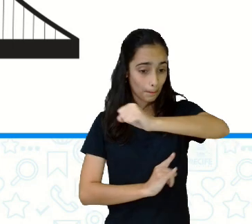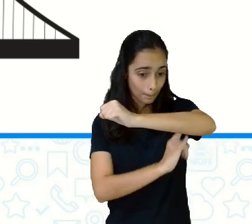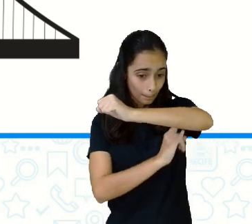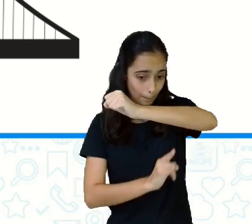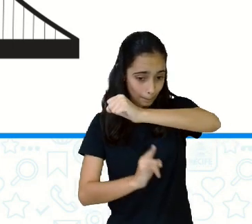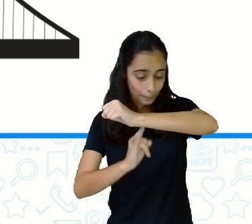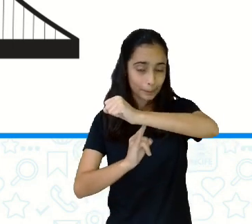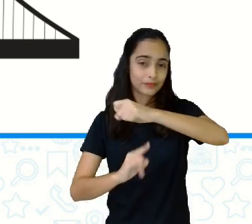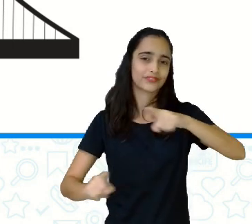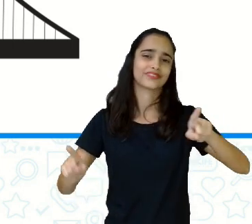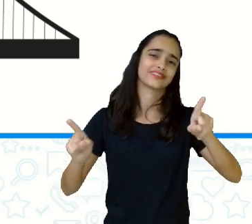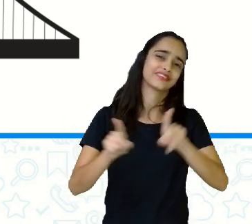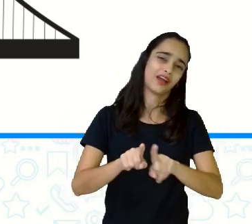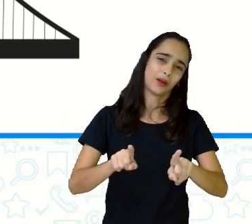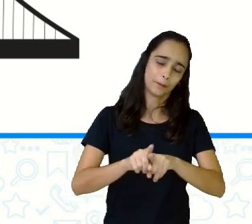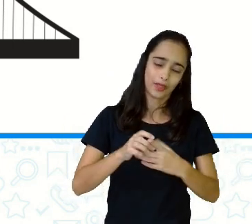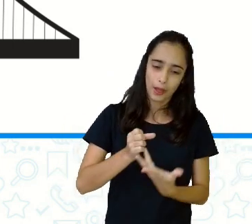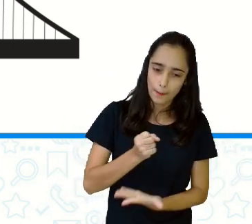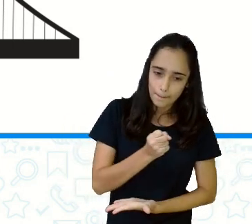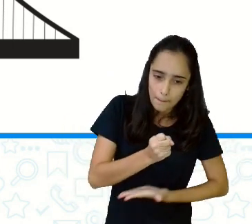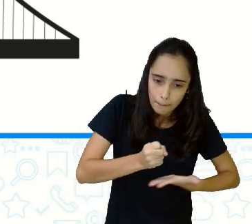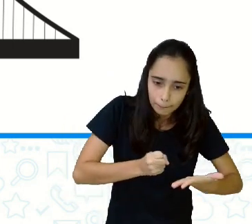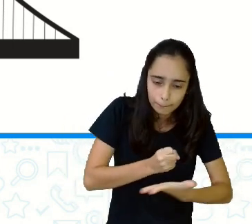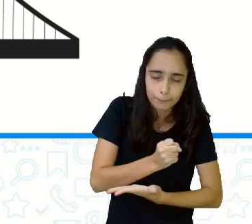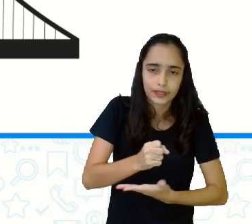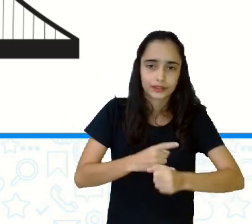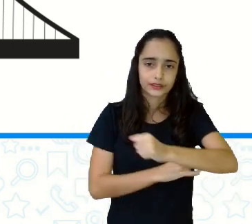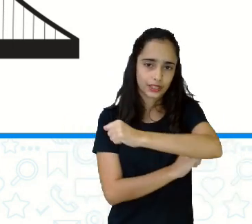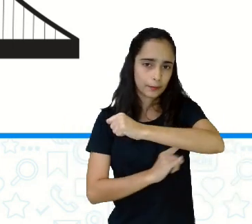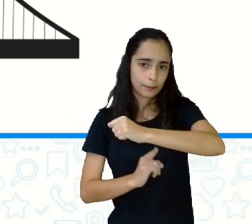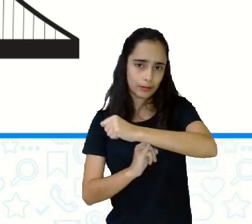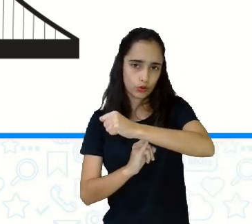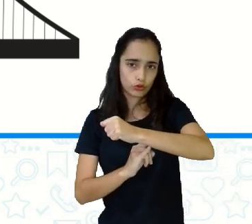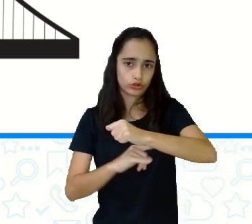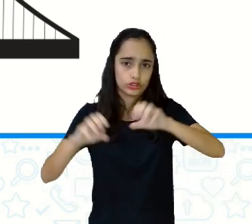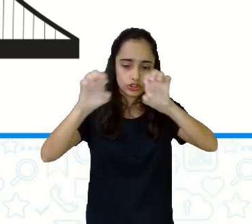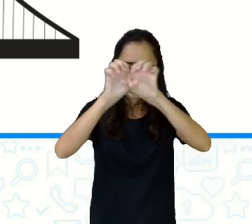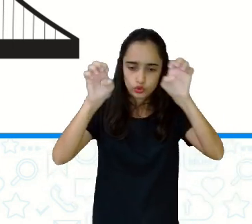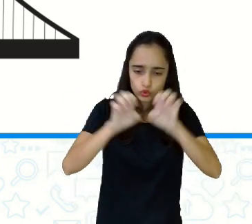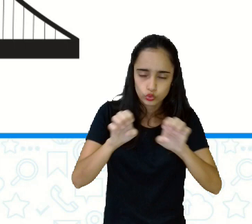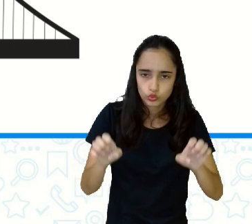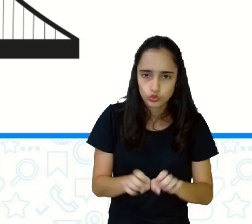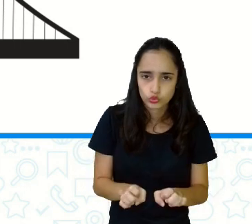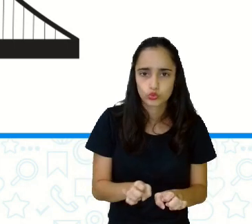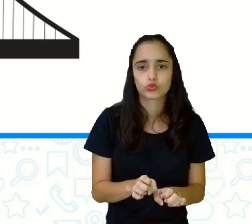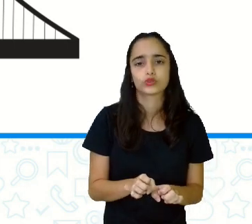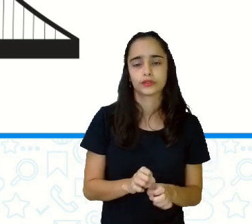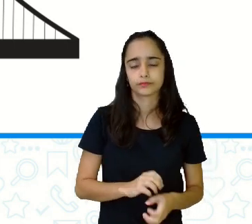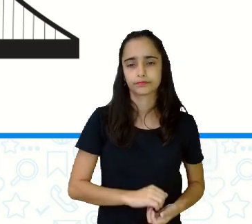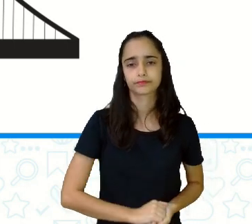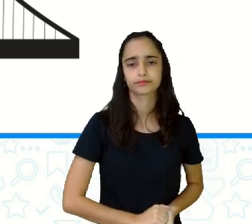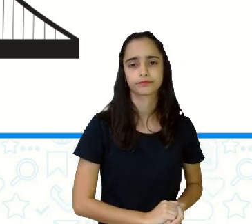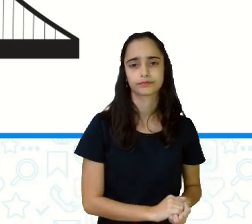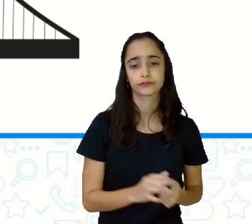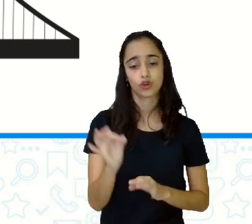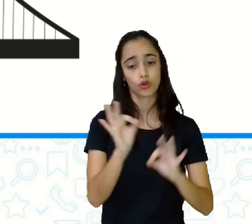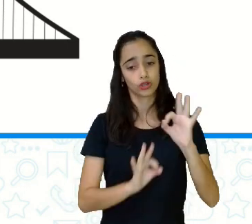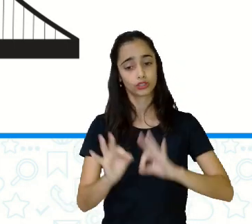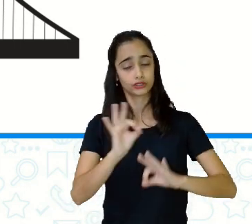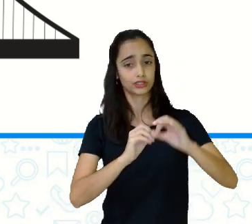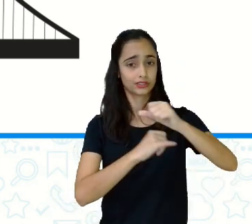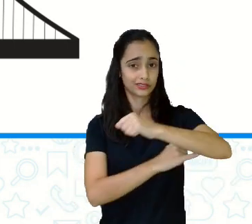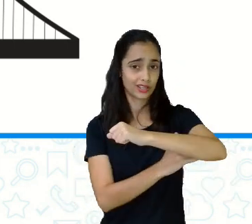base de uma ponte, por exemplo, a estrutura, né? Faz parte da estrutura, essa